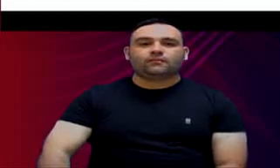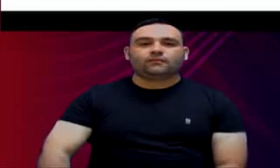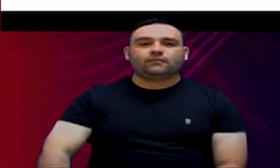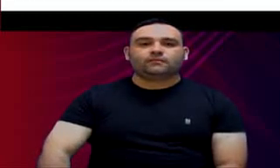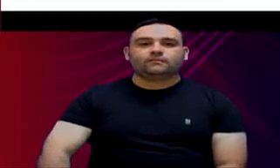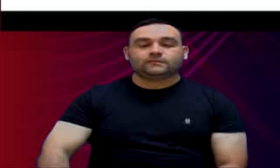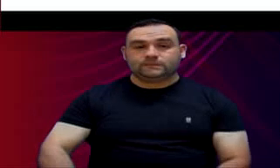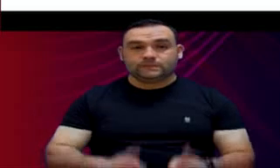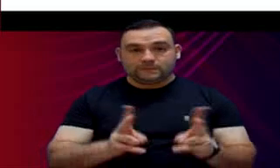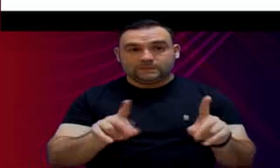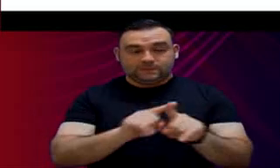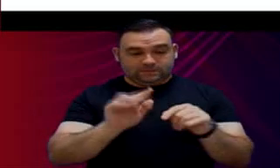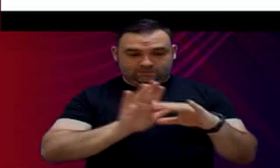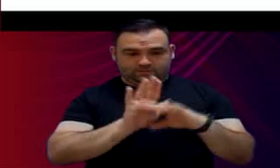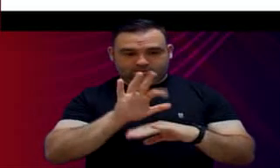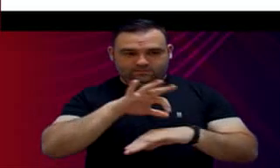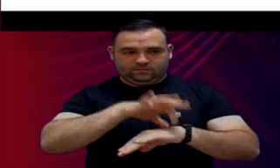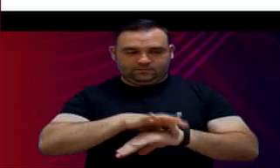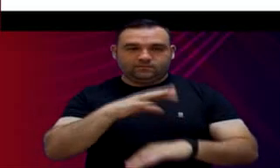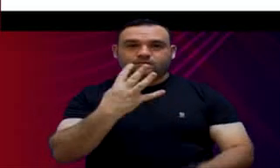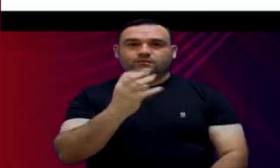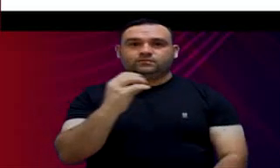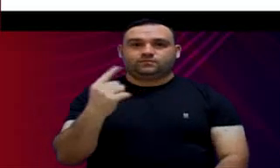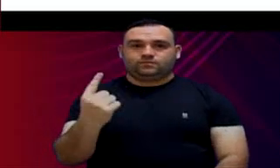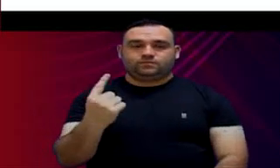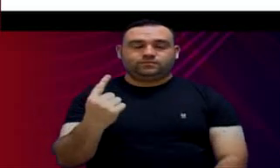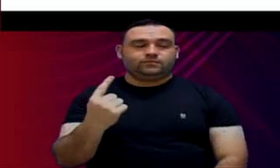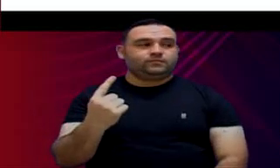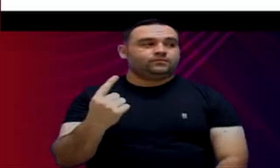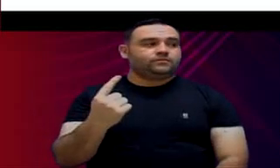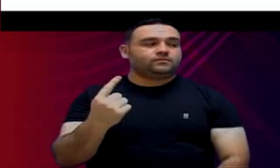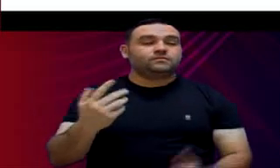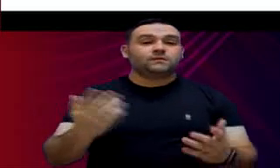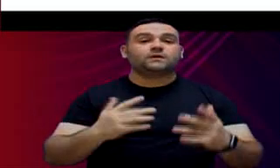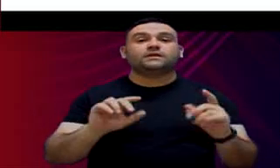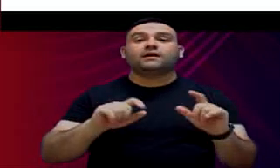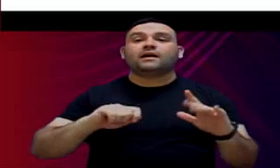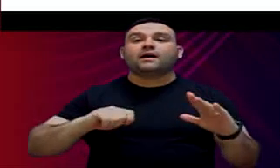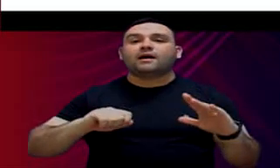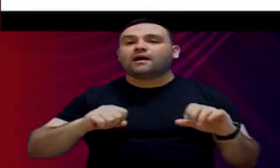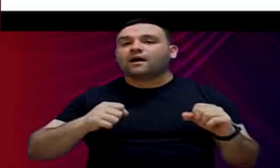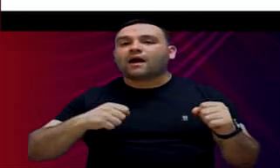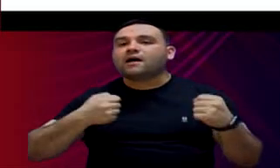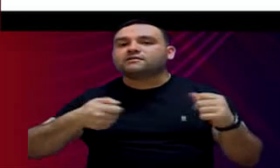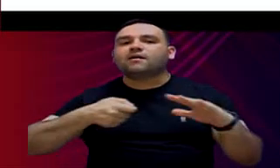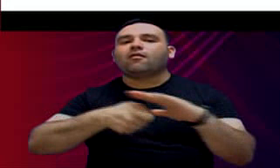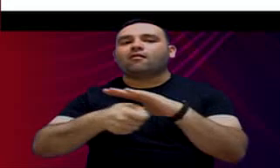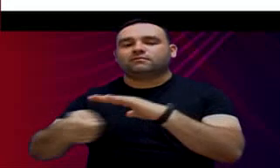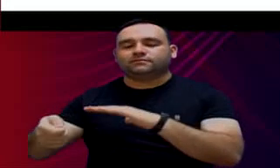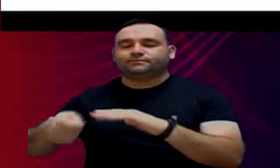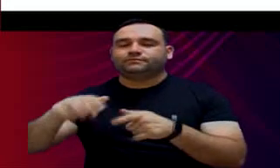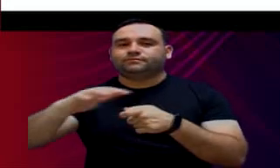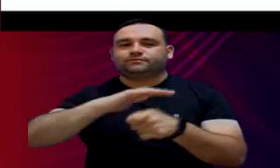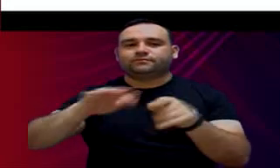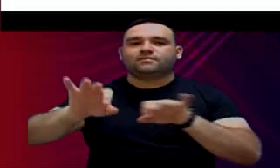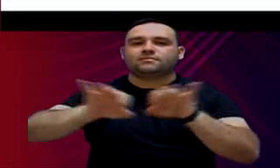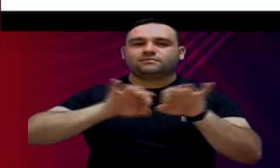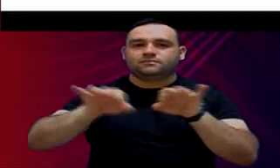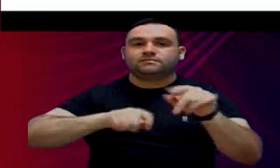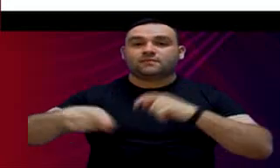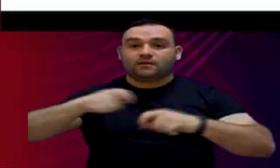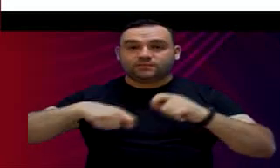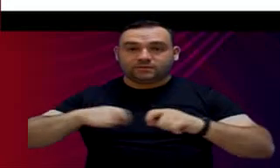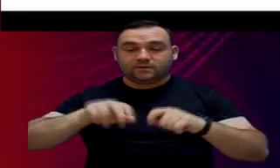ainda dentro no mesmo programa 4001 aqui as ações investimento para operacionalização